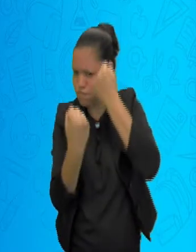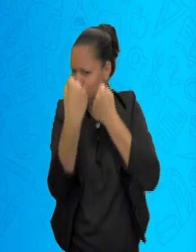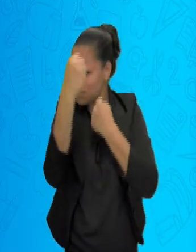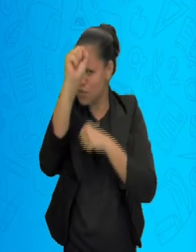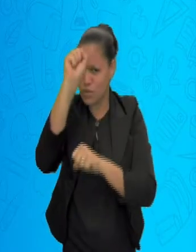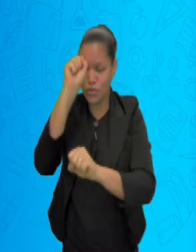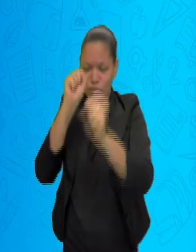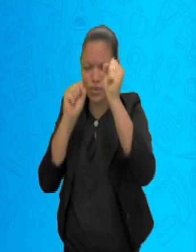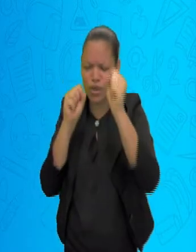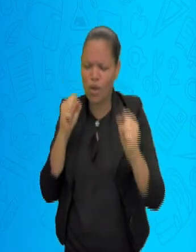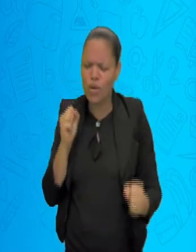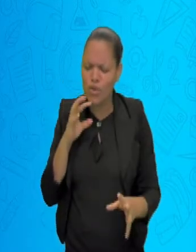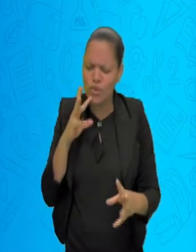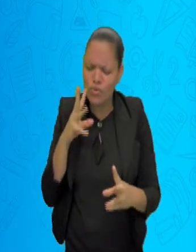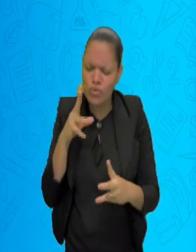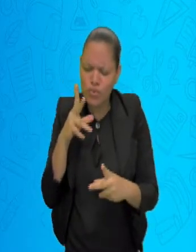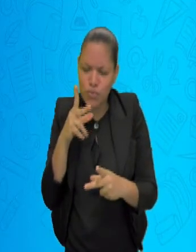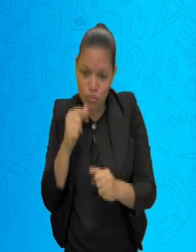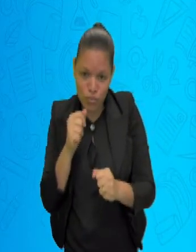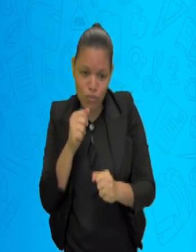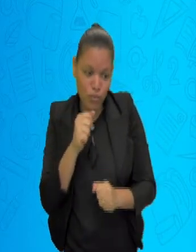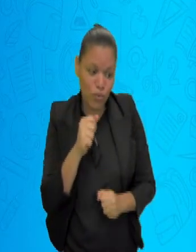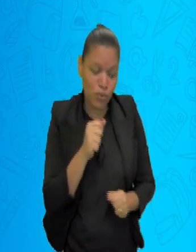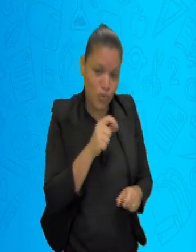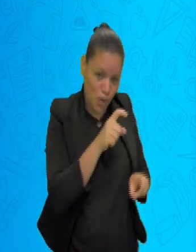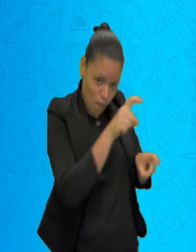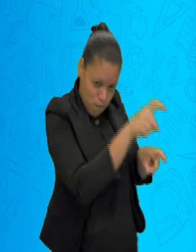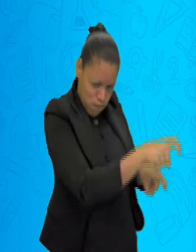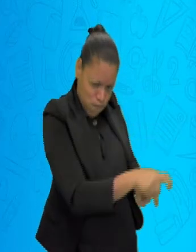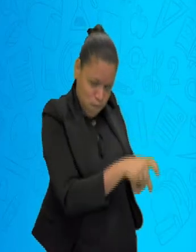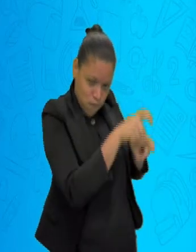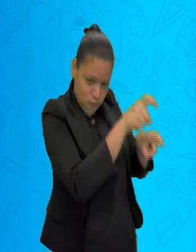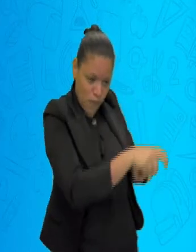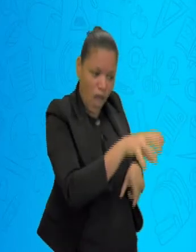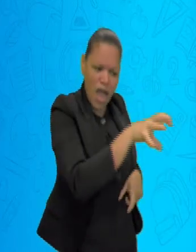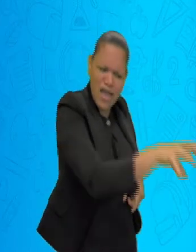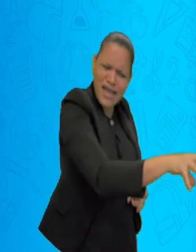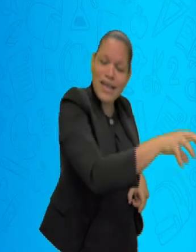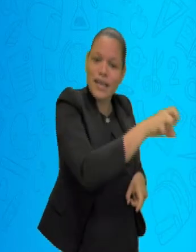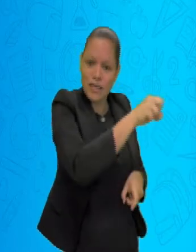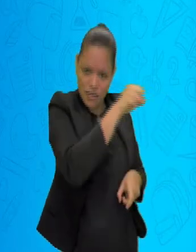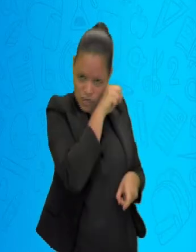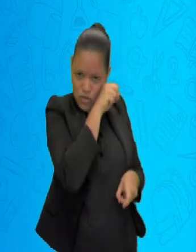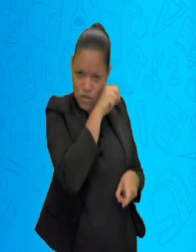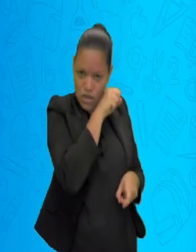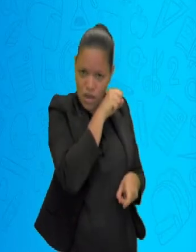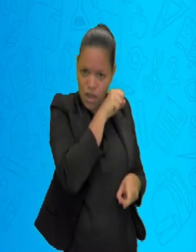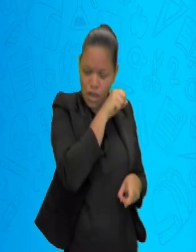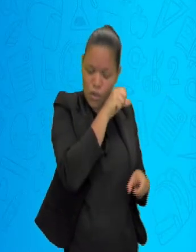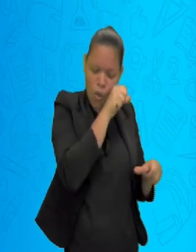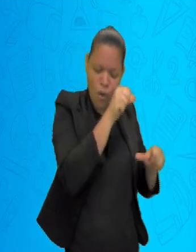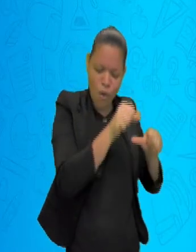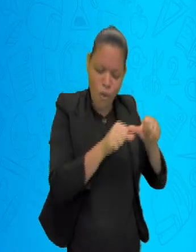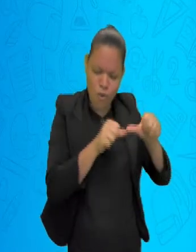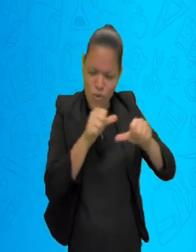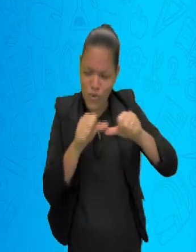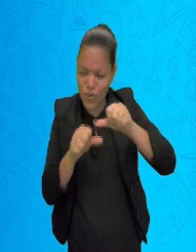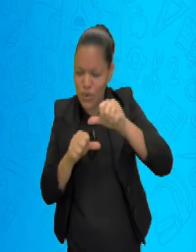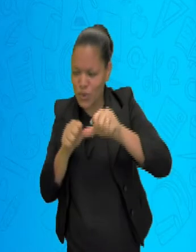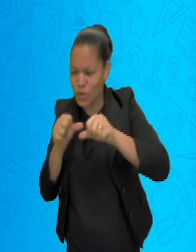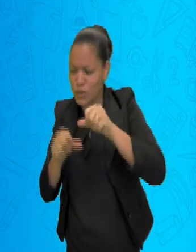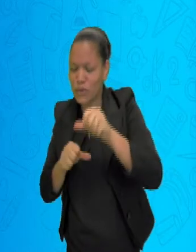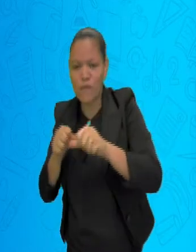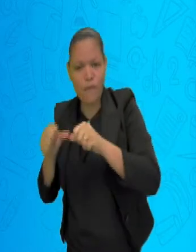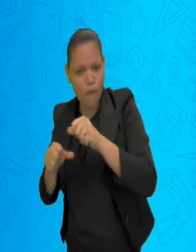retirado do setor primário vai para o setor secundário de uma forma industrial. Vamos ver aqui no slide